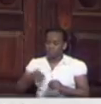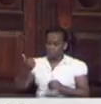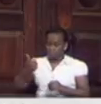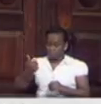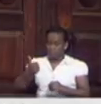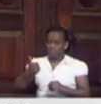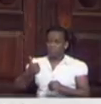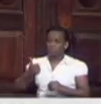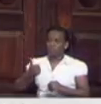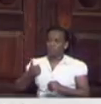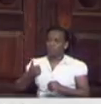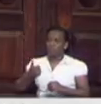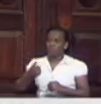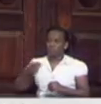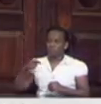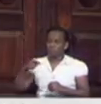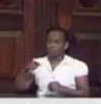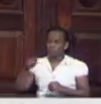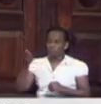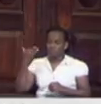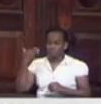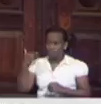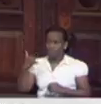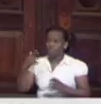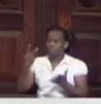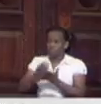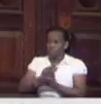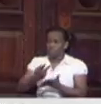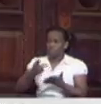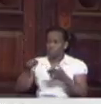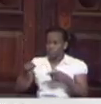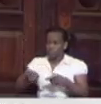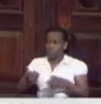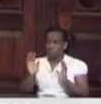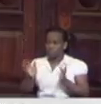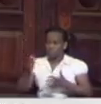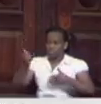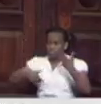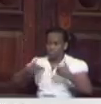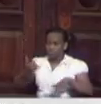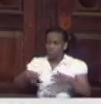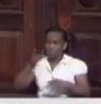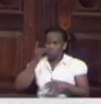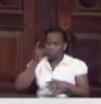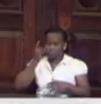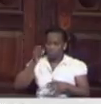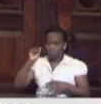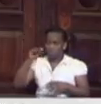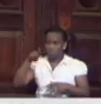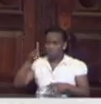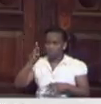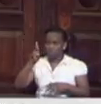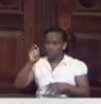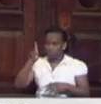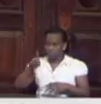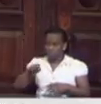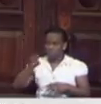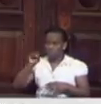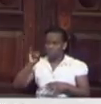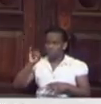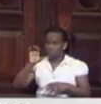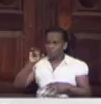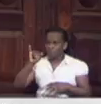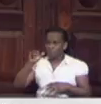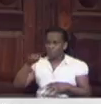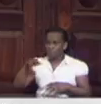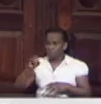Primeiro, por aquilo que acabou de discorrer aqui, o deputado André Siciliano, o deputado